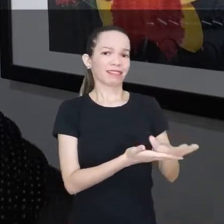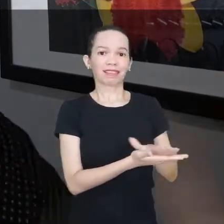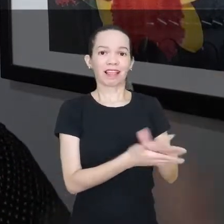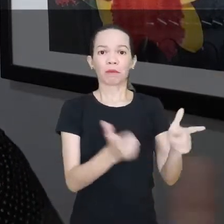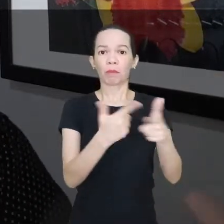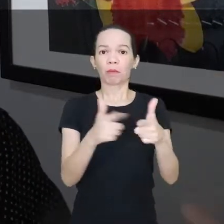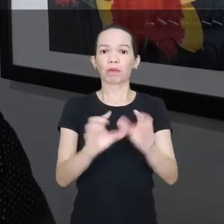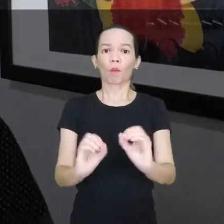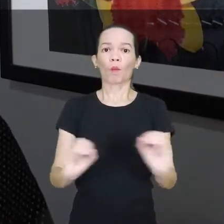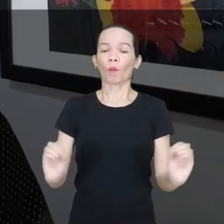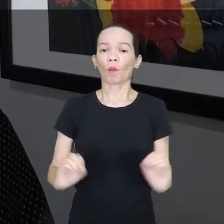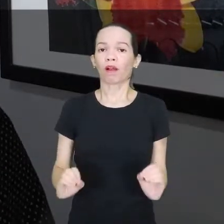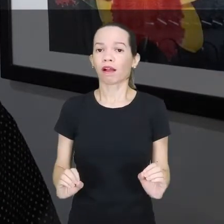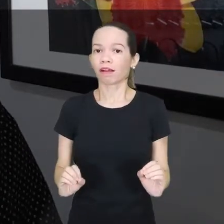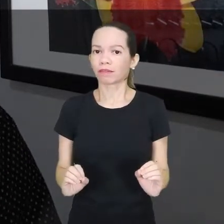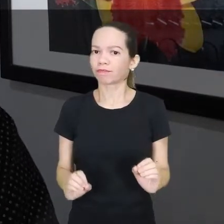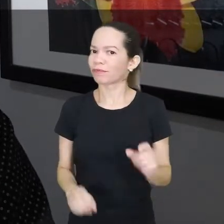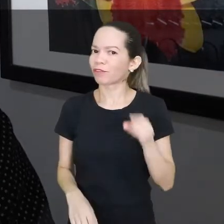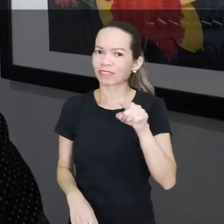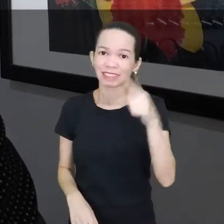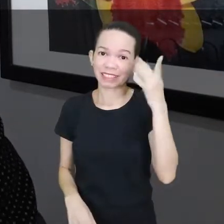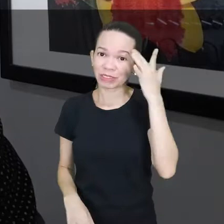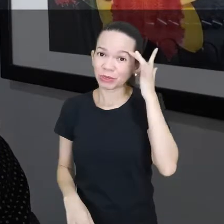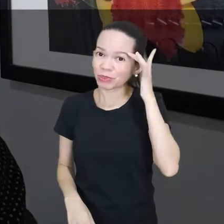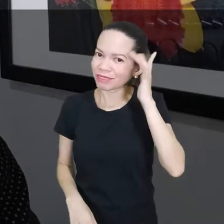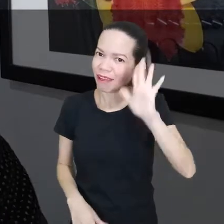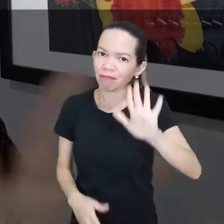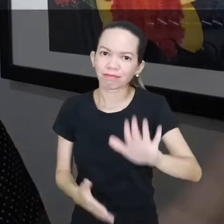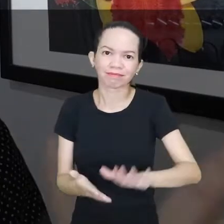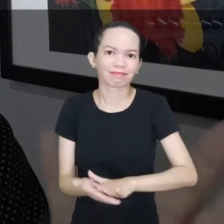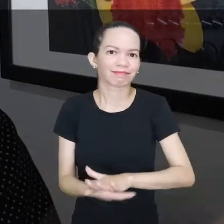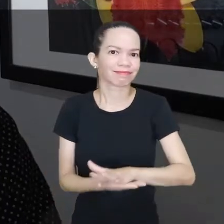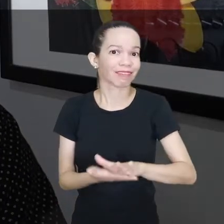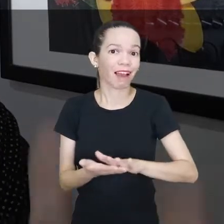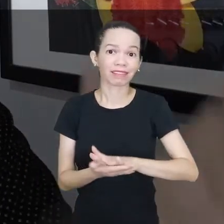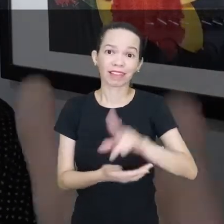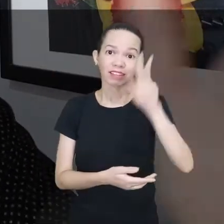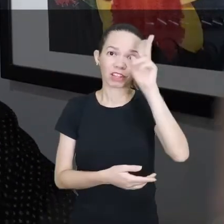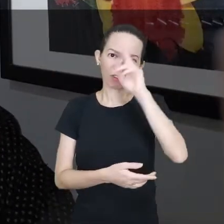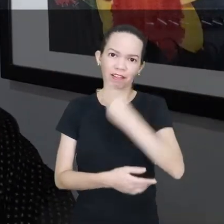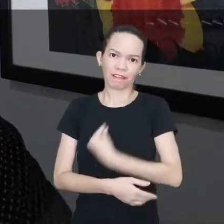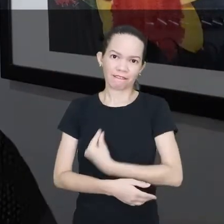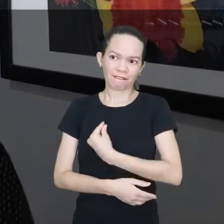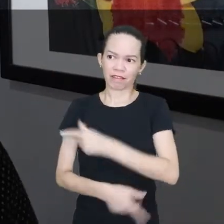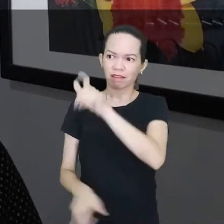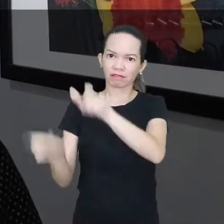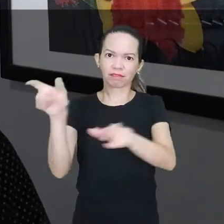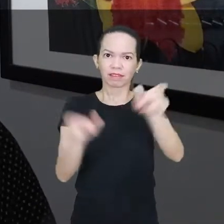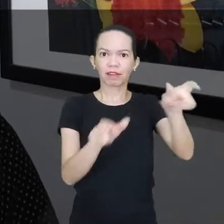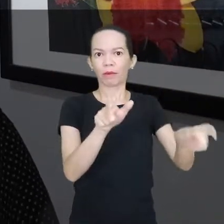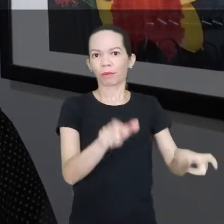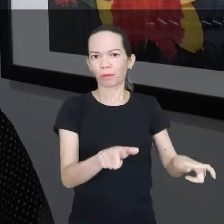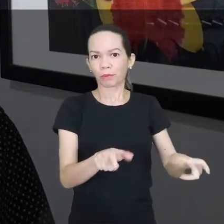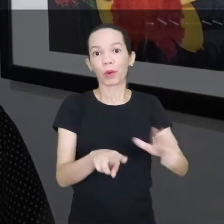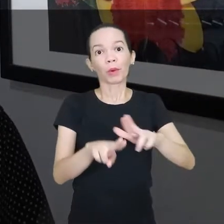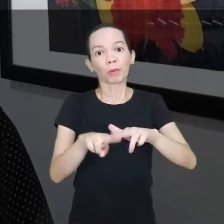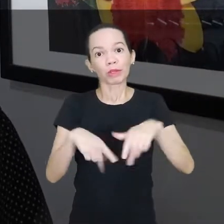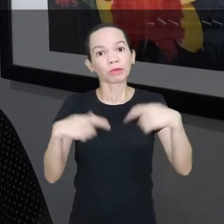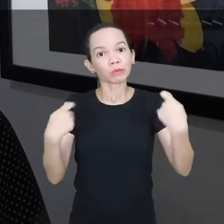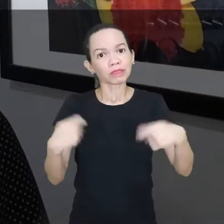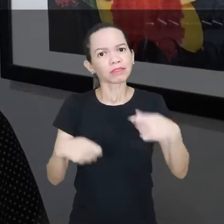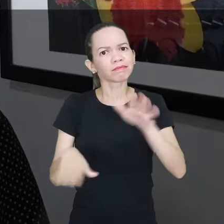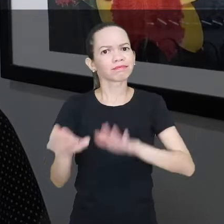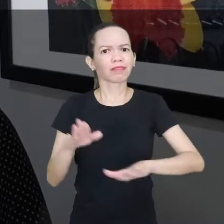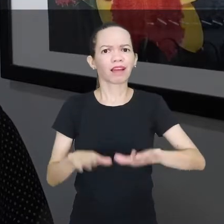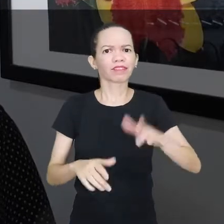se na vida nós nunca passamos por nada. Você não sabe de absolutamente nada da história da vida das outras pessoas. Por isso, nunca julgue